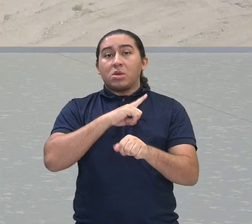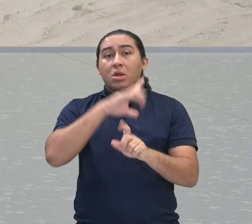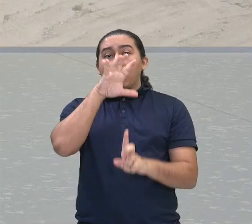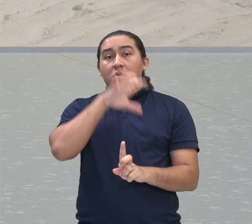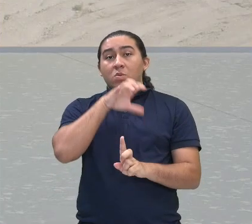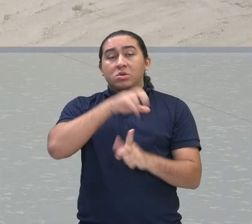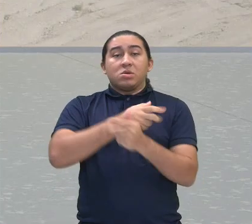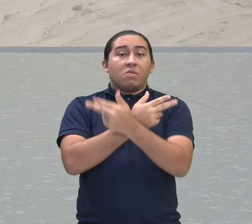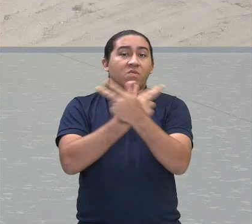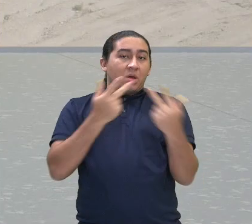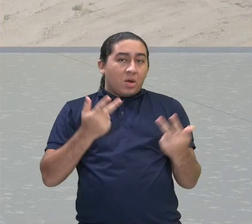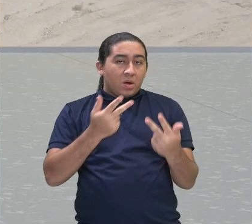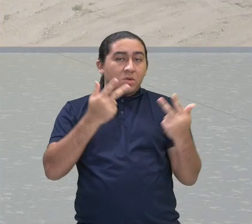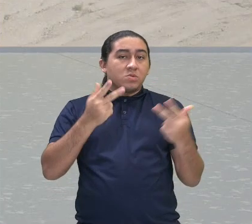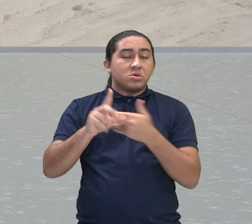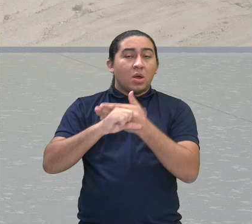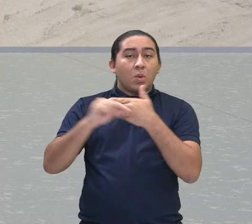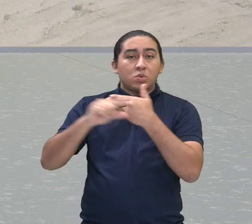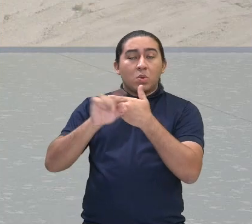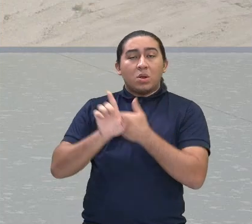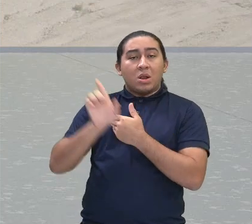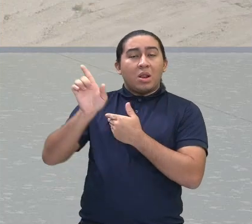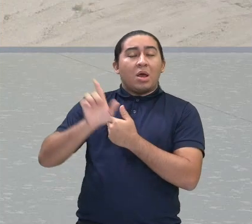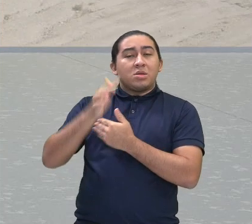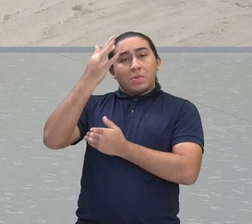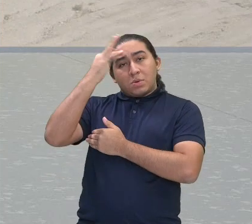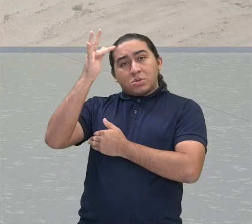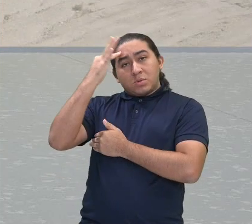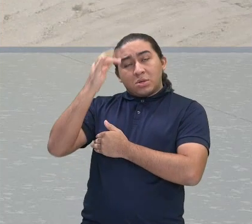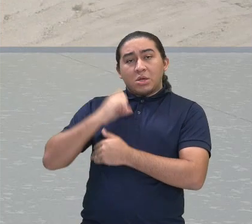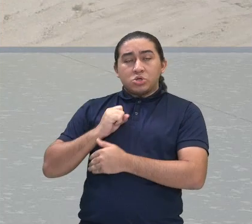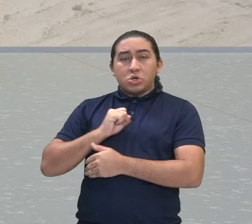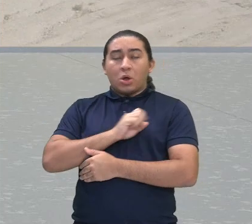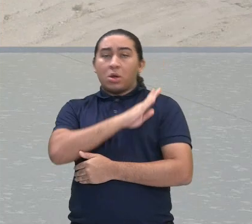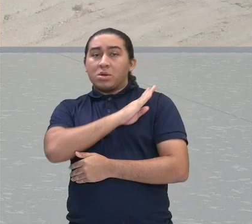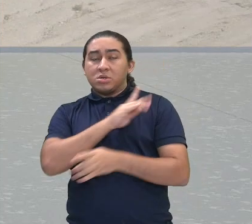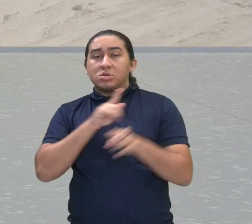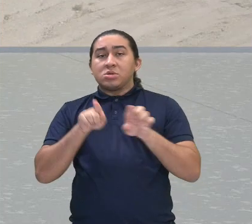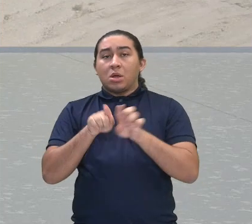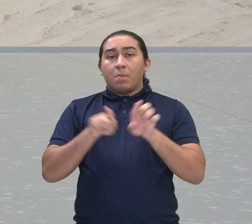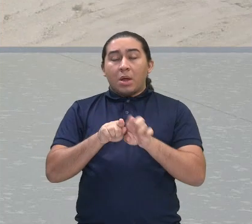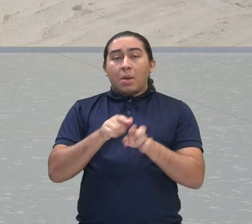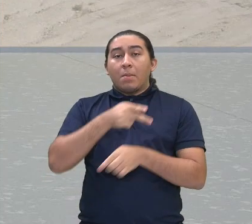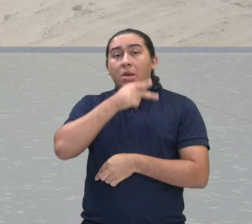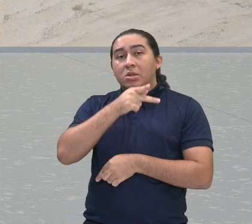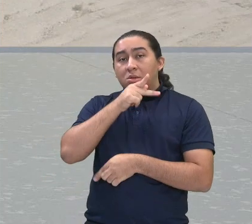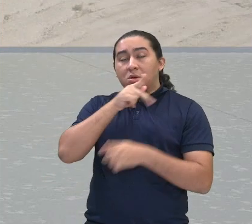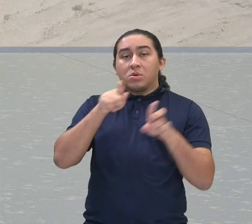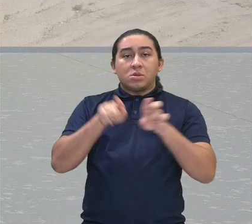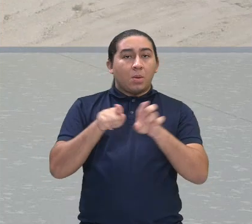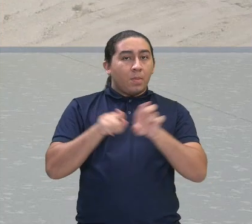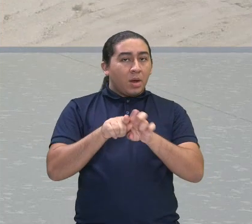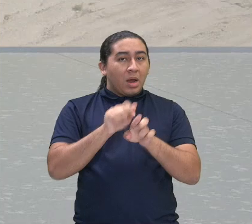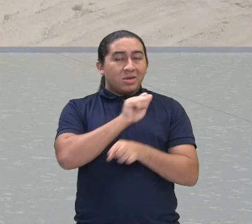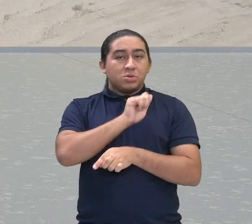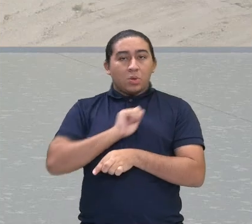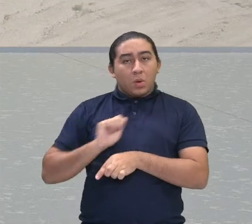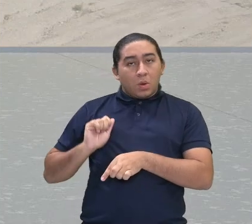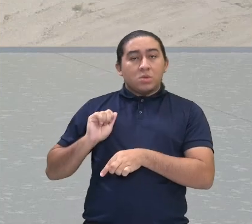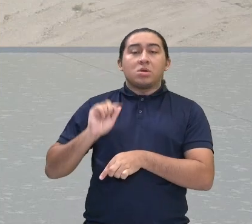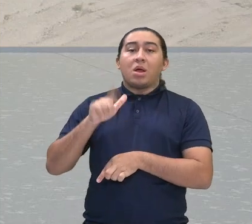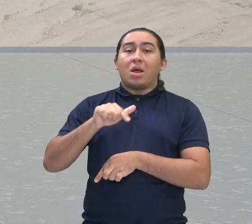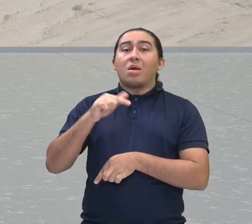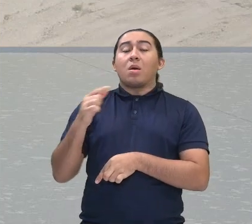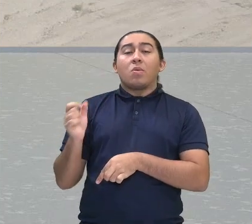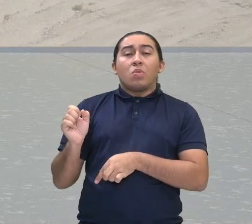grandes nomes da filosofia. Sócrates, Platão, Aristóteles, que foram grandes nomes de